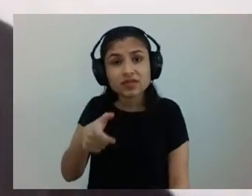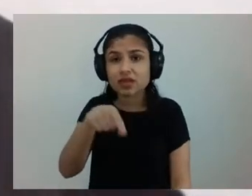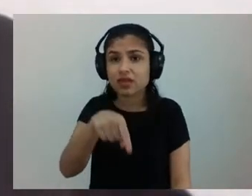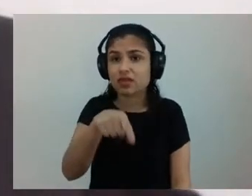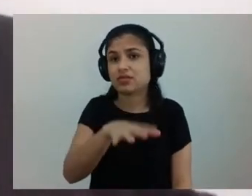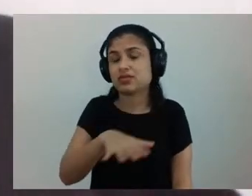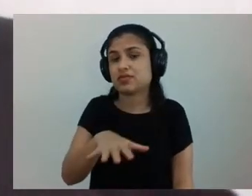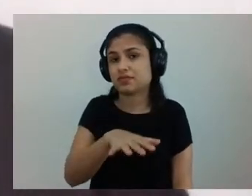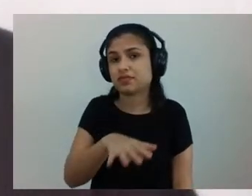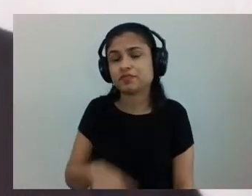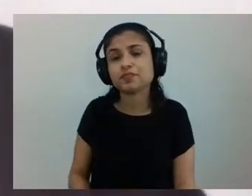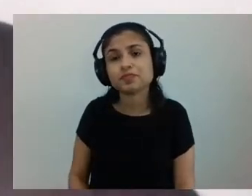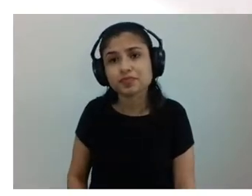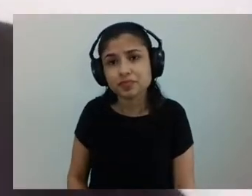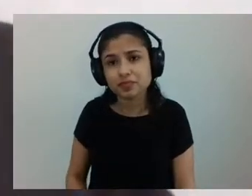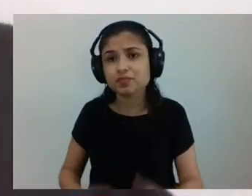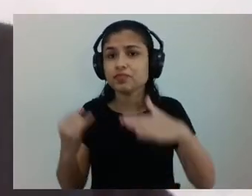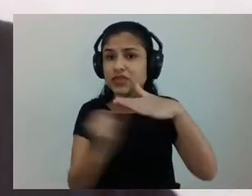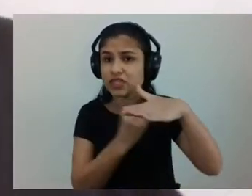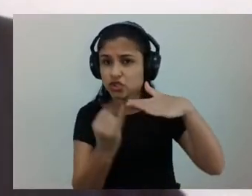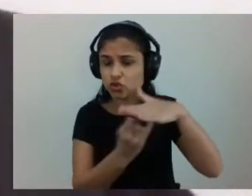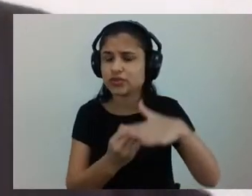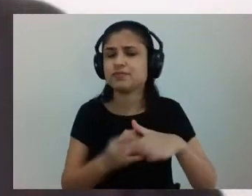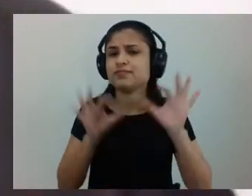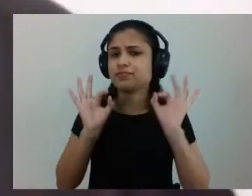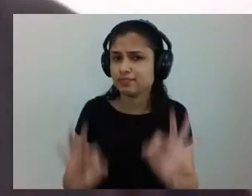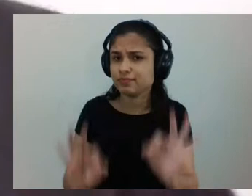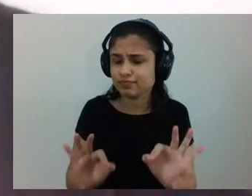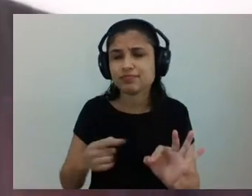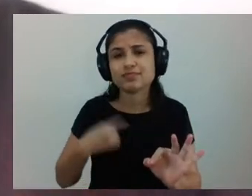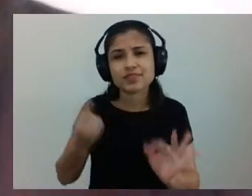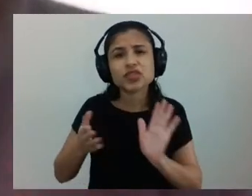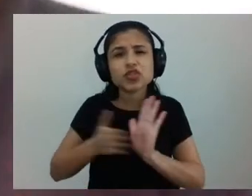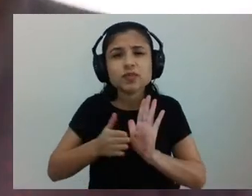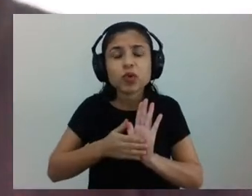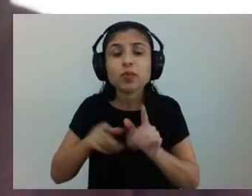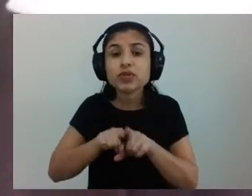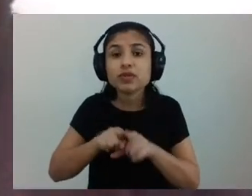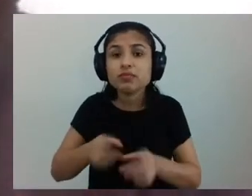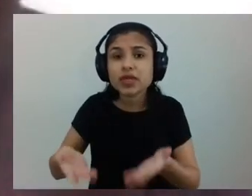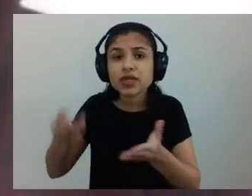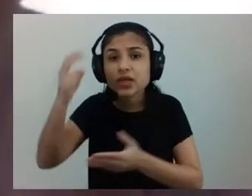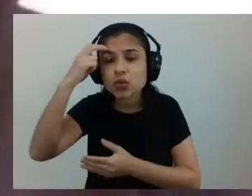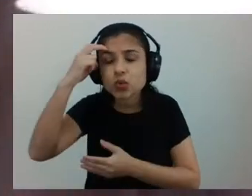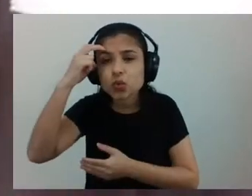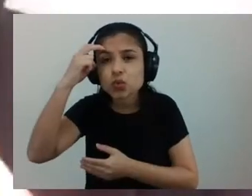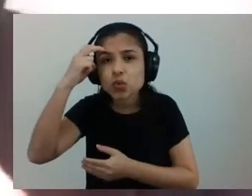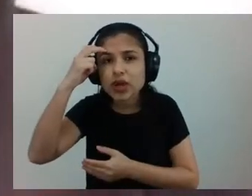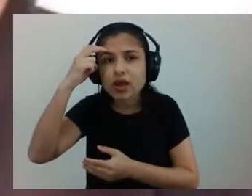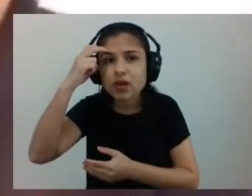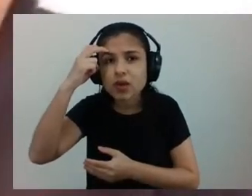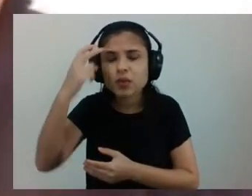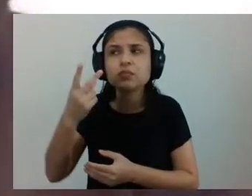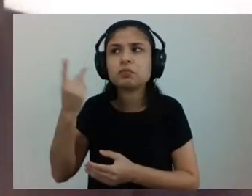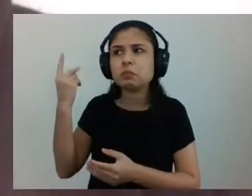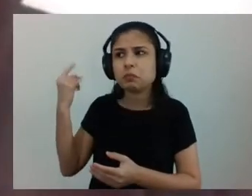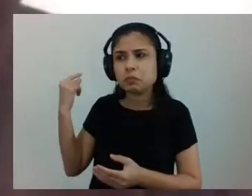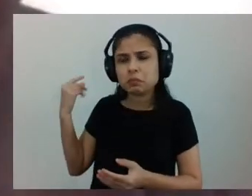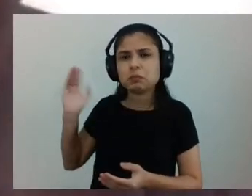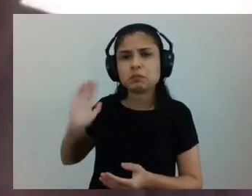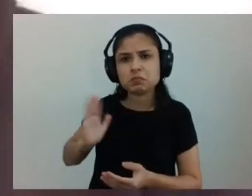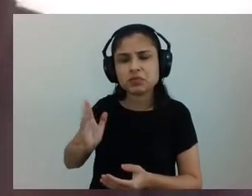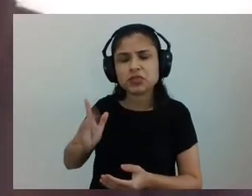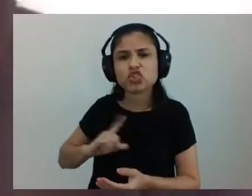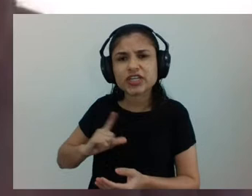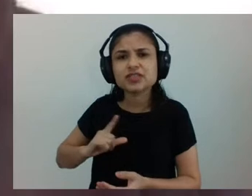estamos propondo coisas, atividades culturais, nós precisamos disso. Há quanto tempo nós temos eventos